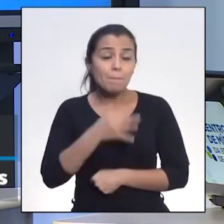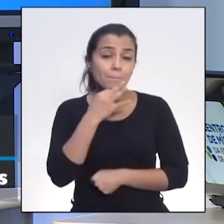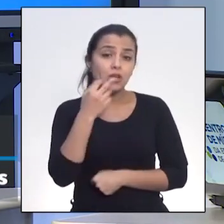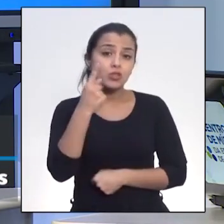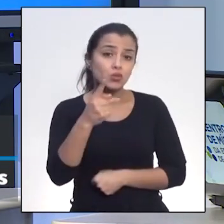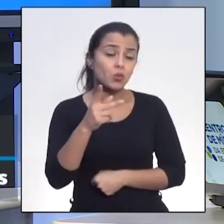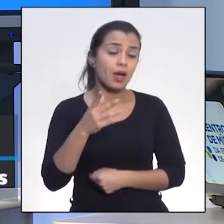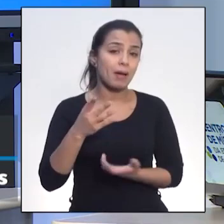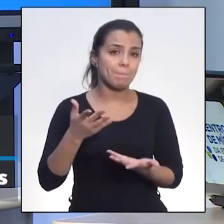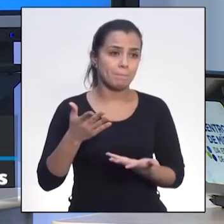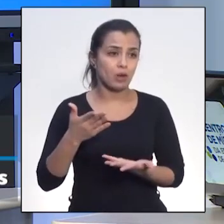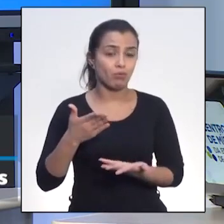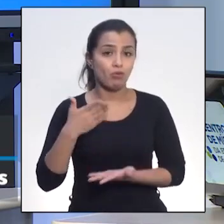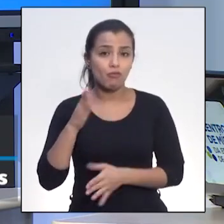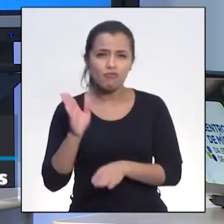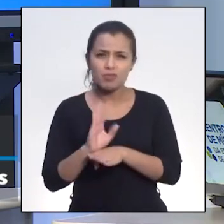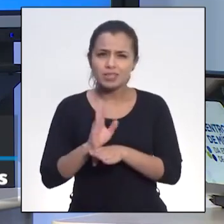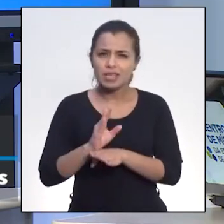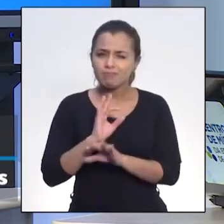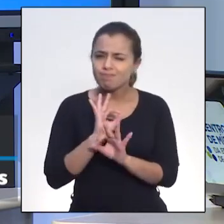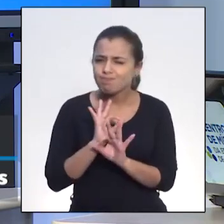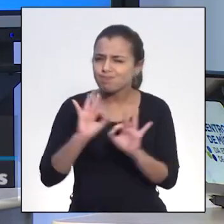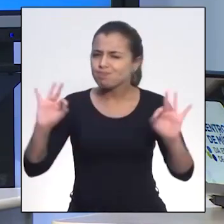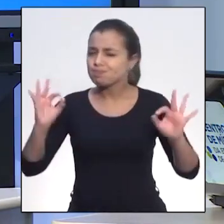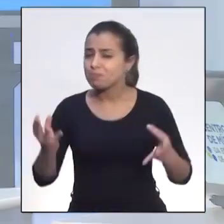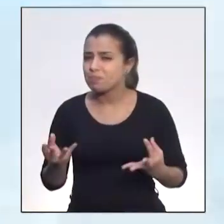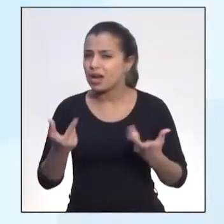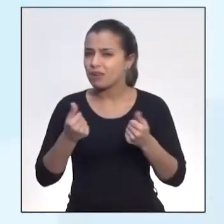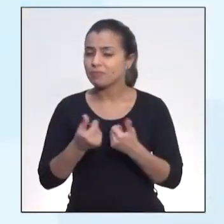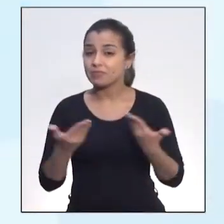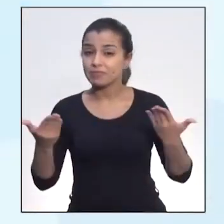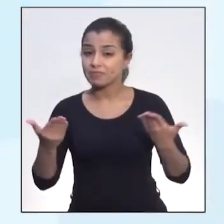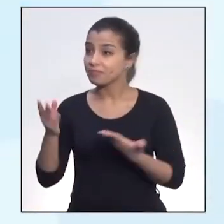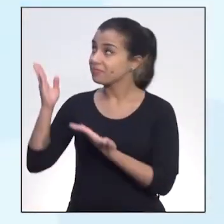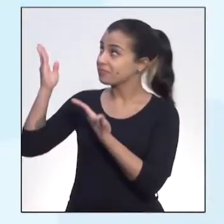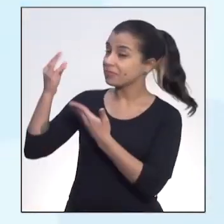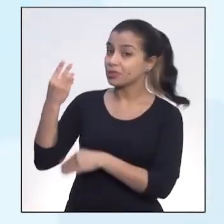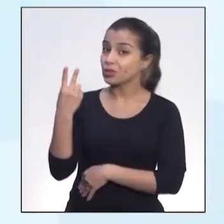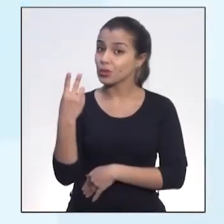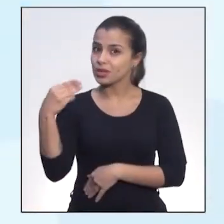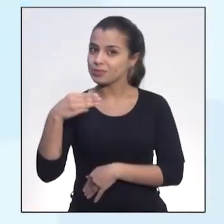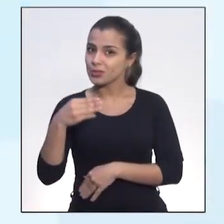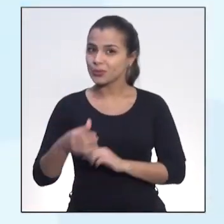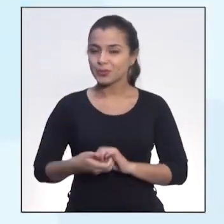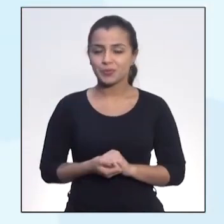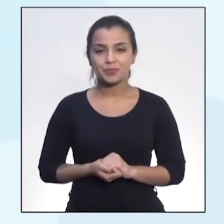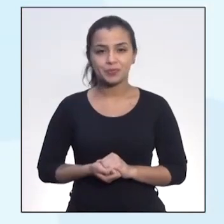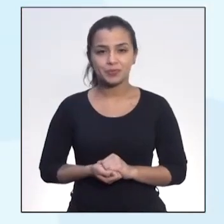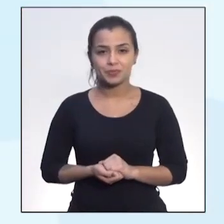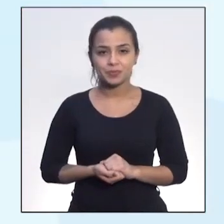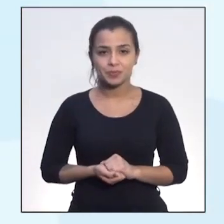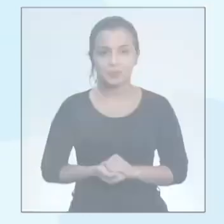ser excelente, na sua opinião? Eu vou te dar 2 minutinhos para você responder.